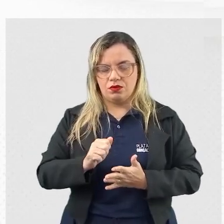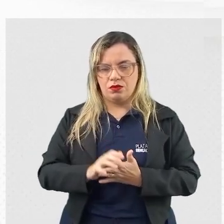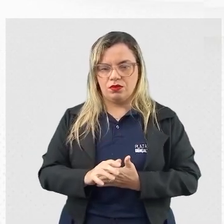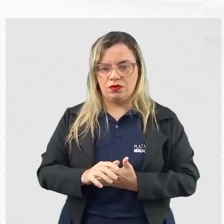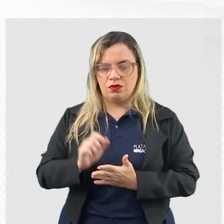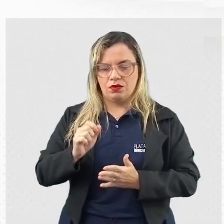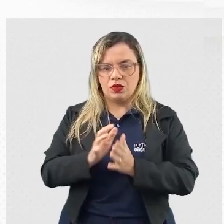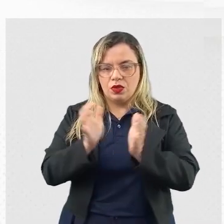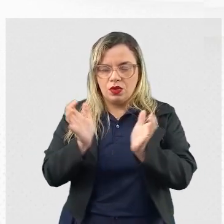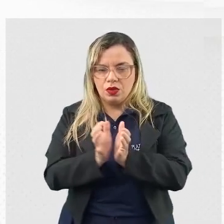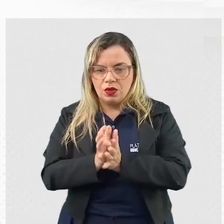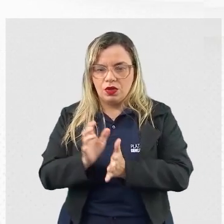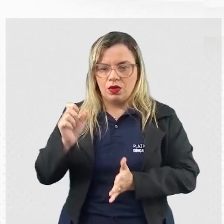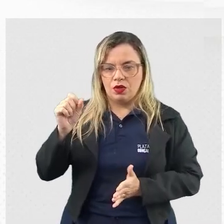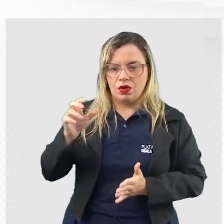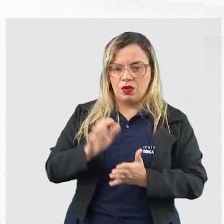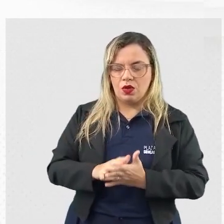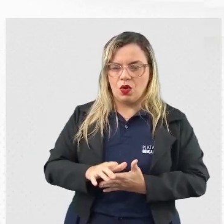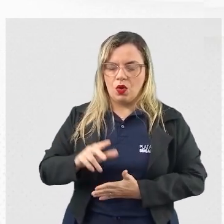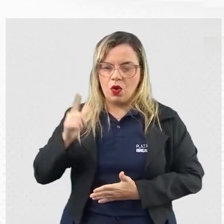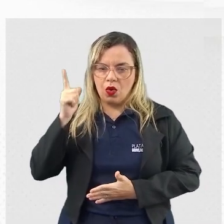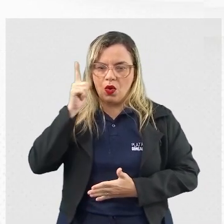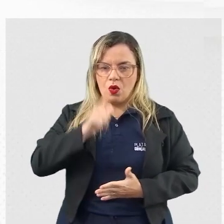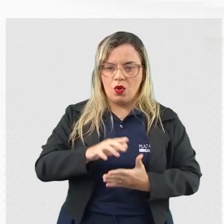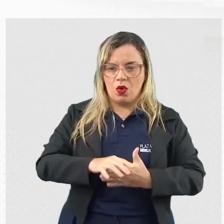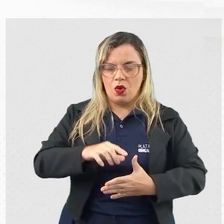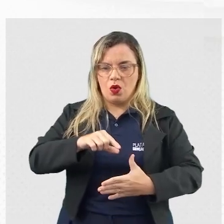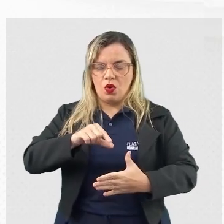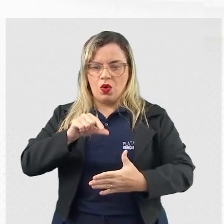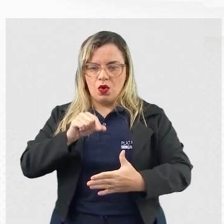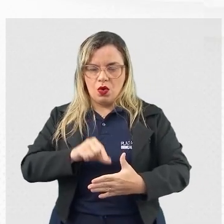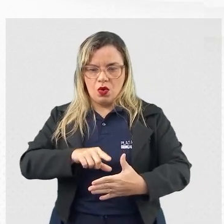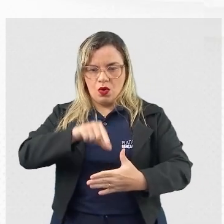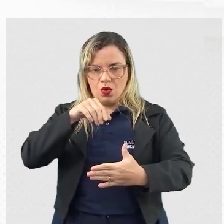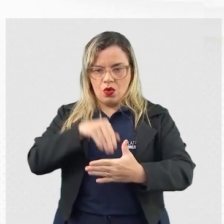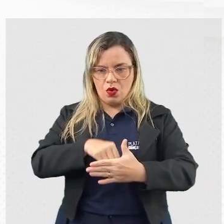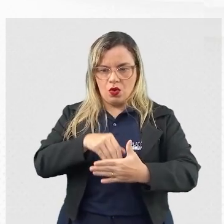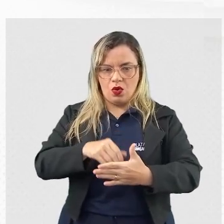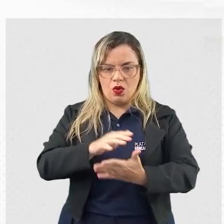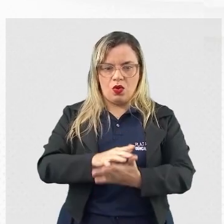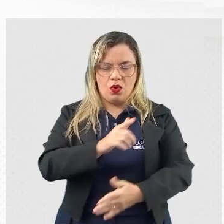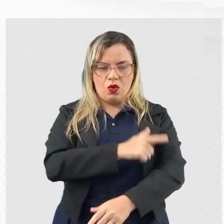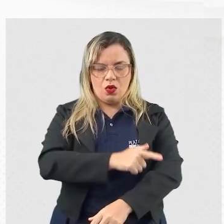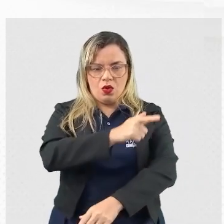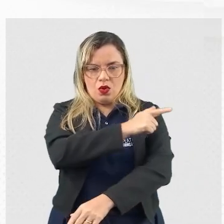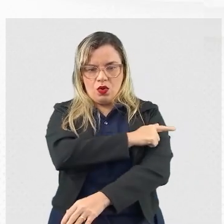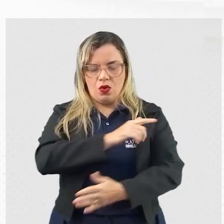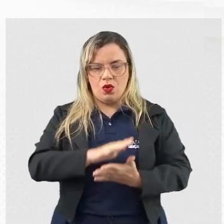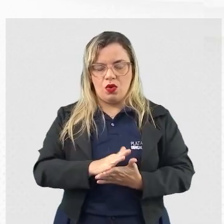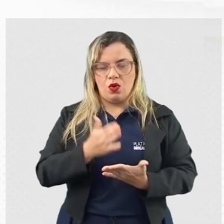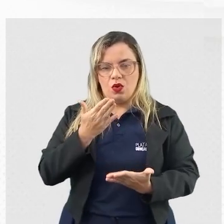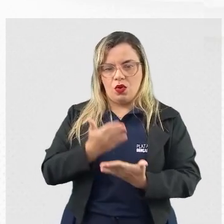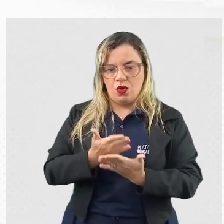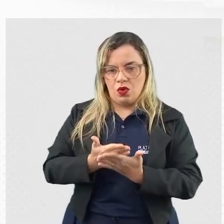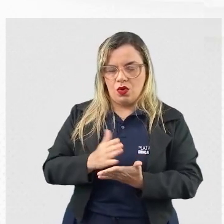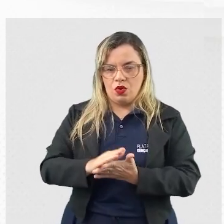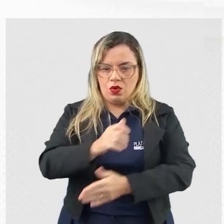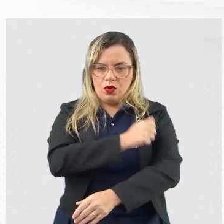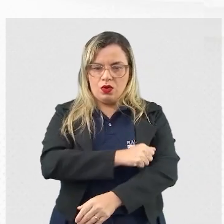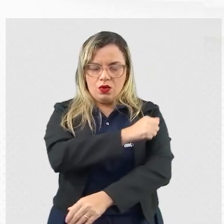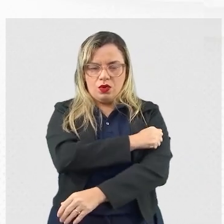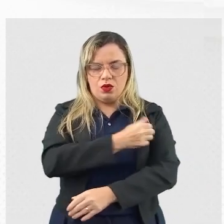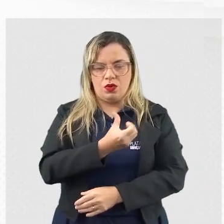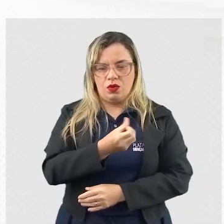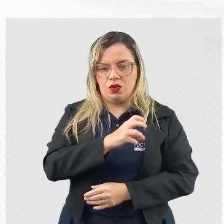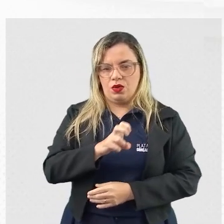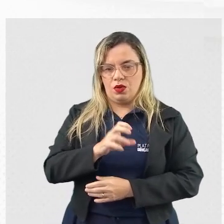as eleições do Grêmio Estudantil da escola, obtendo 65% dos 1.300 votos